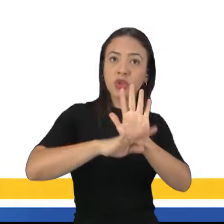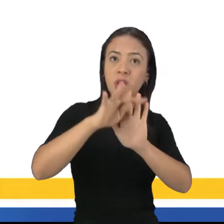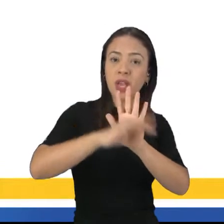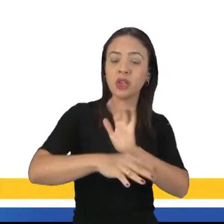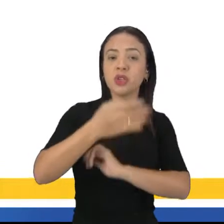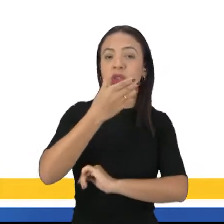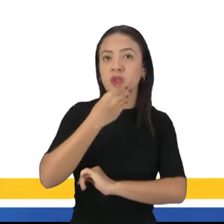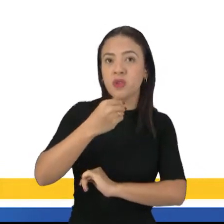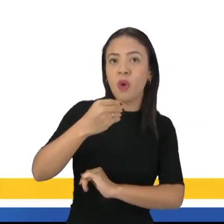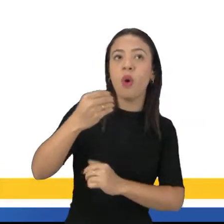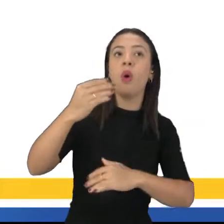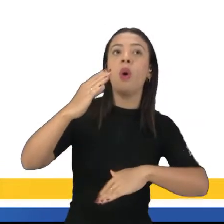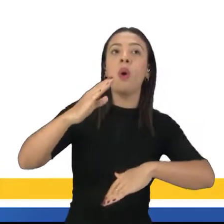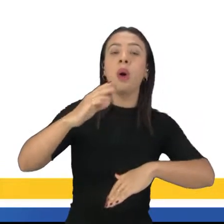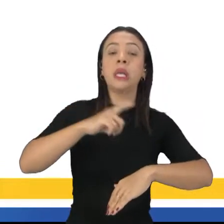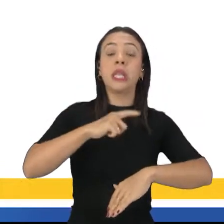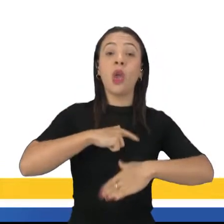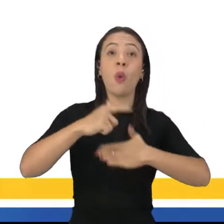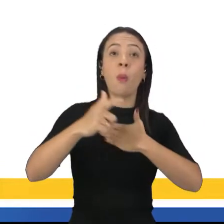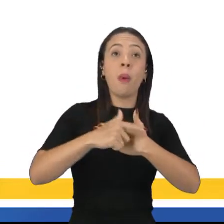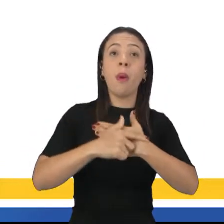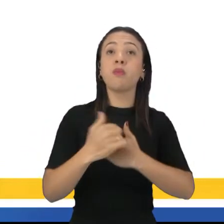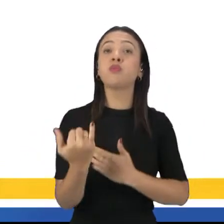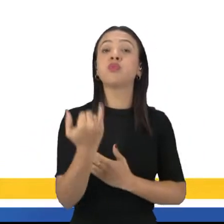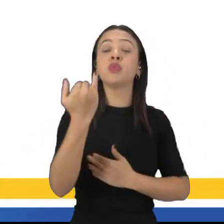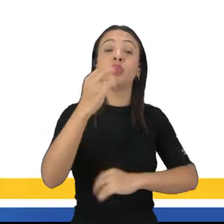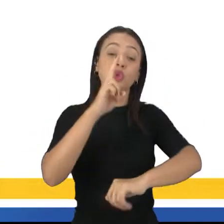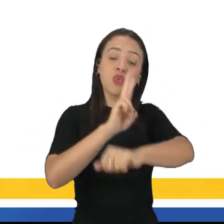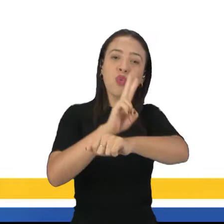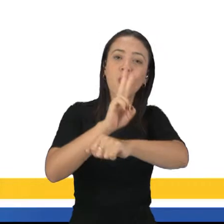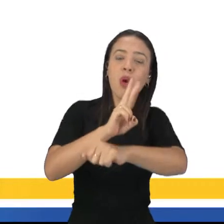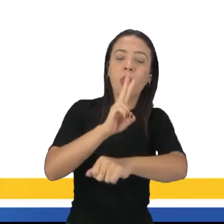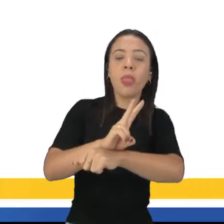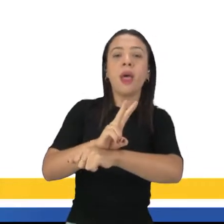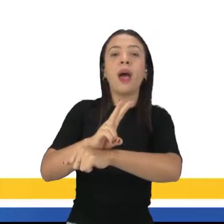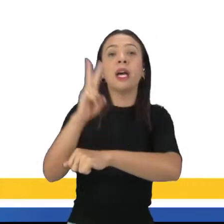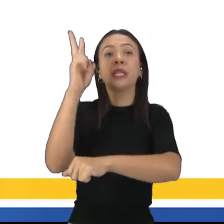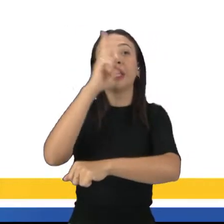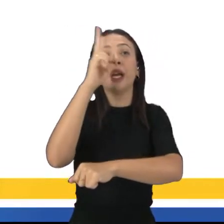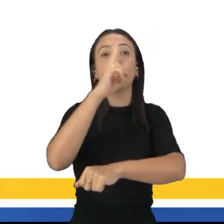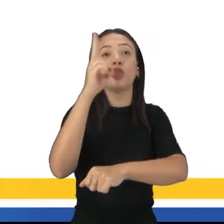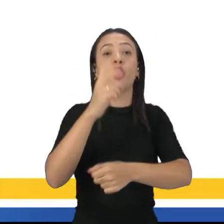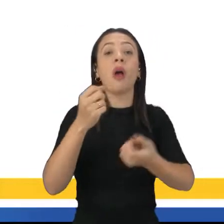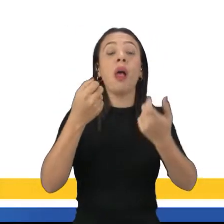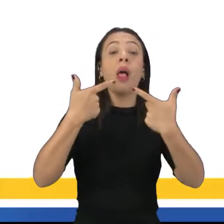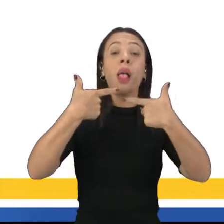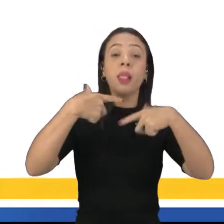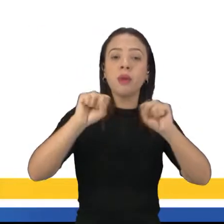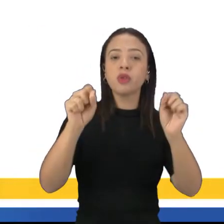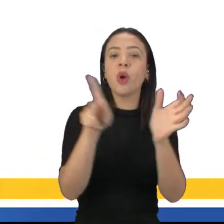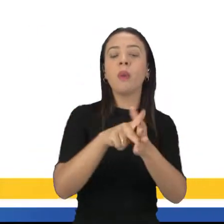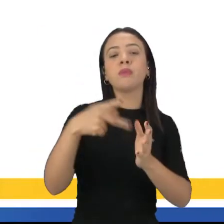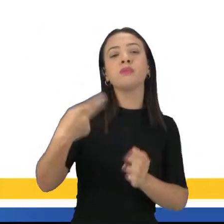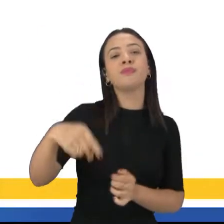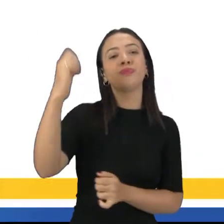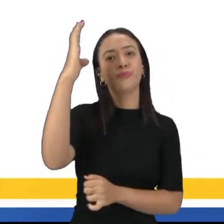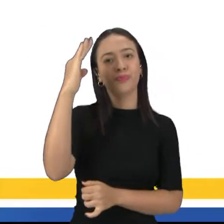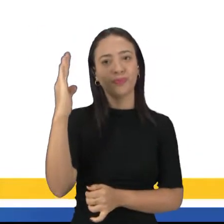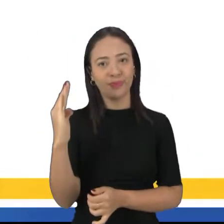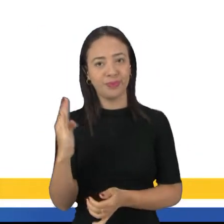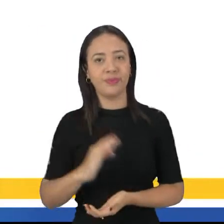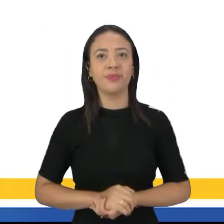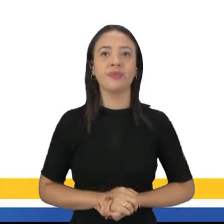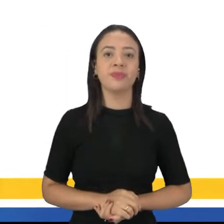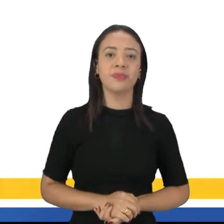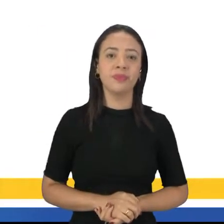terá importante papel na preservação da história, da memória linguística e da identidade nacional, tendo em